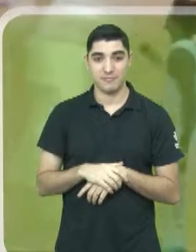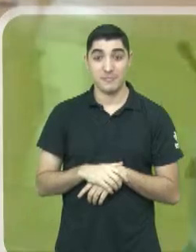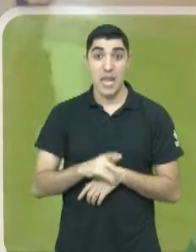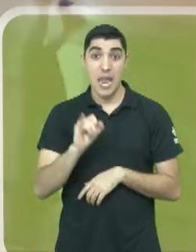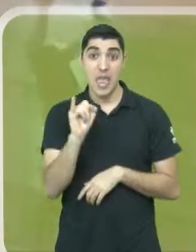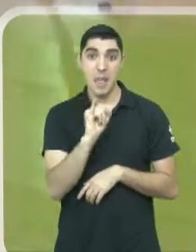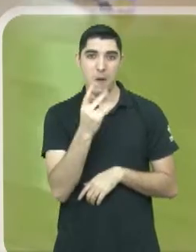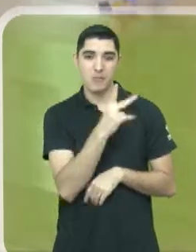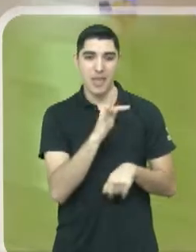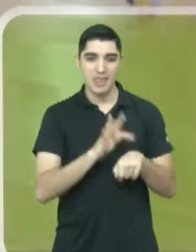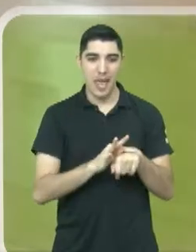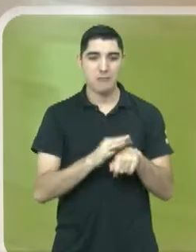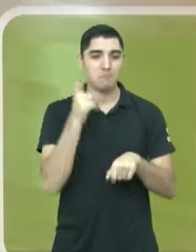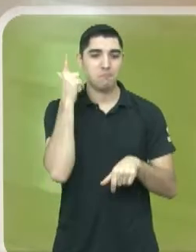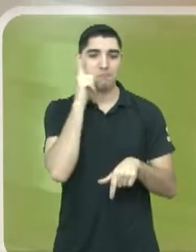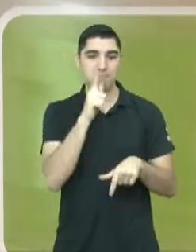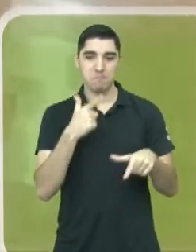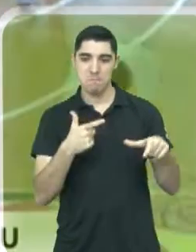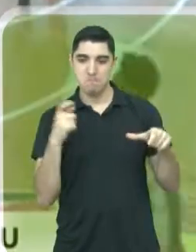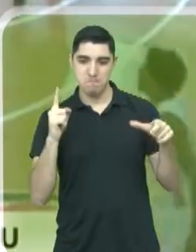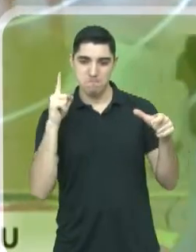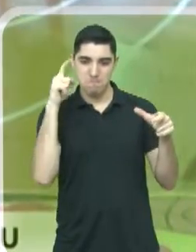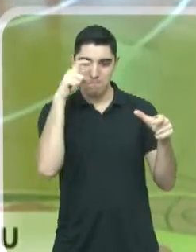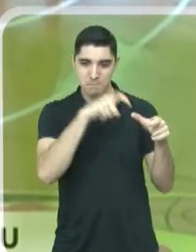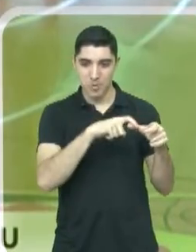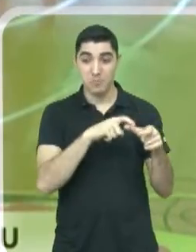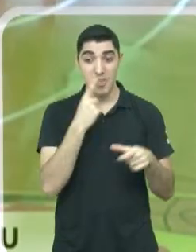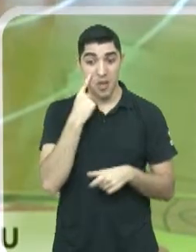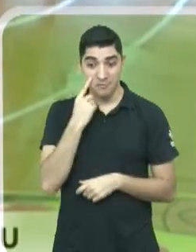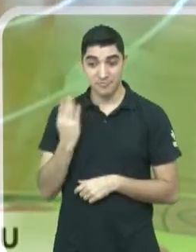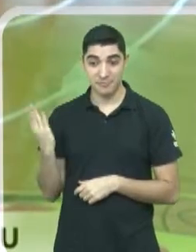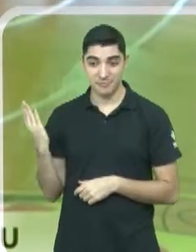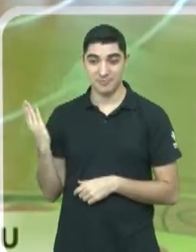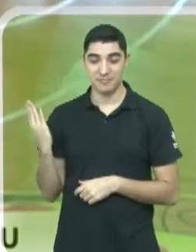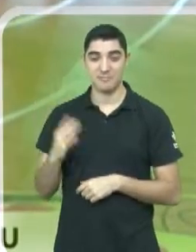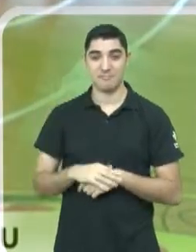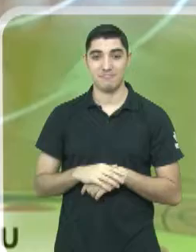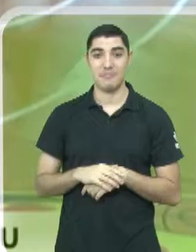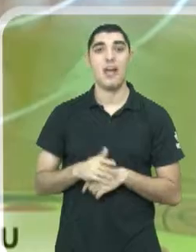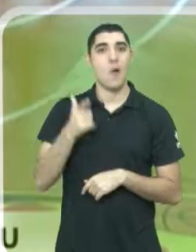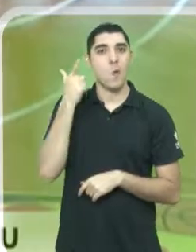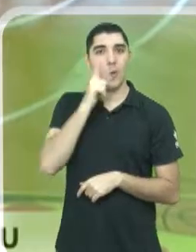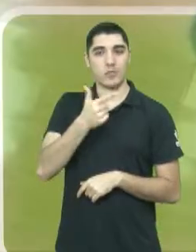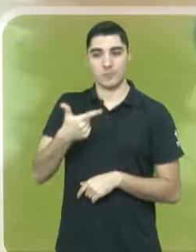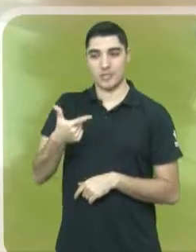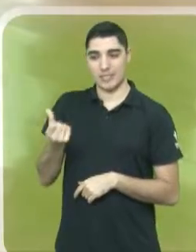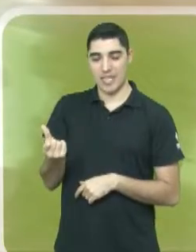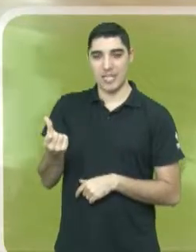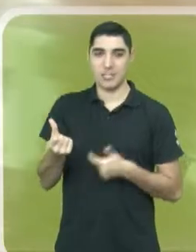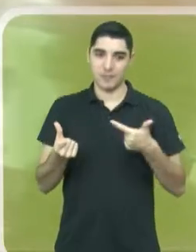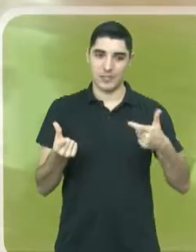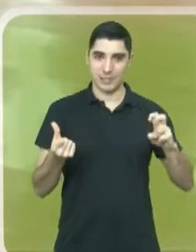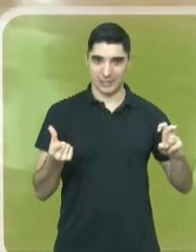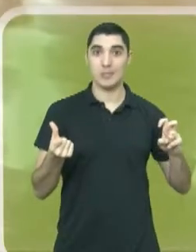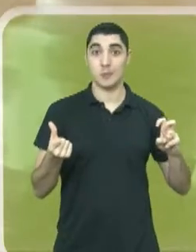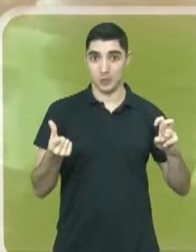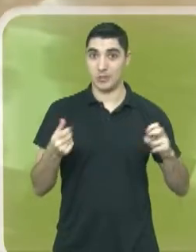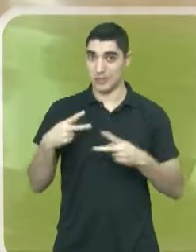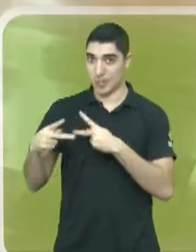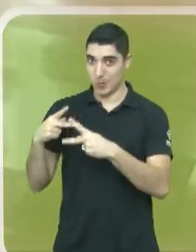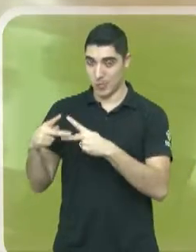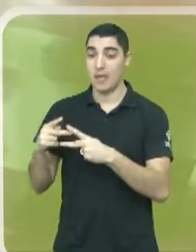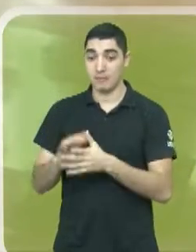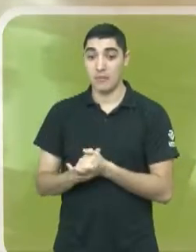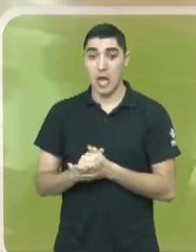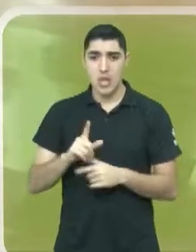Diego Figueiredo, anotou essa bola de 3 e virou para o São José, 26-25. E o equilíbrio mais uma